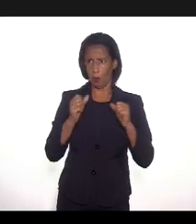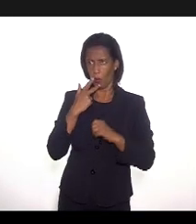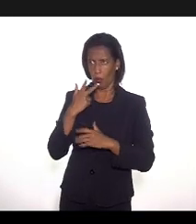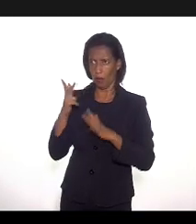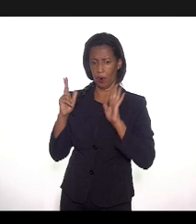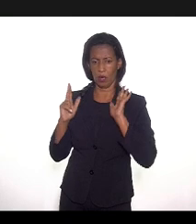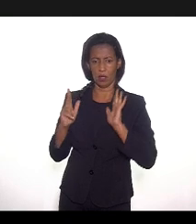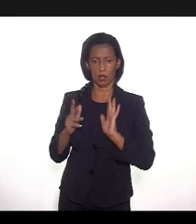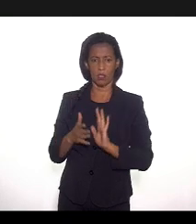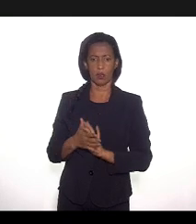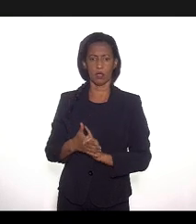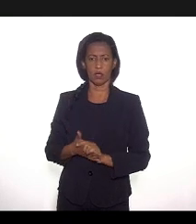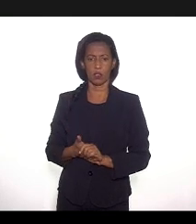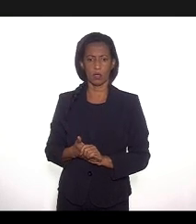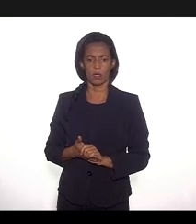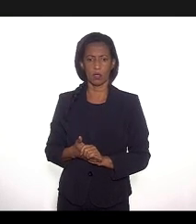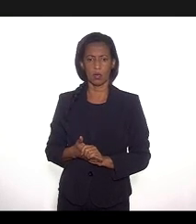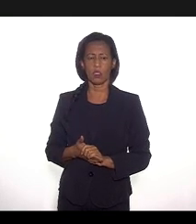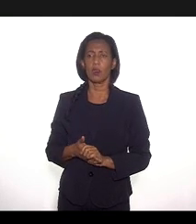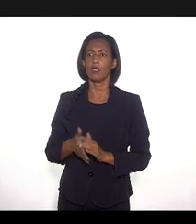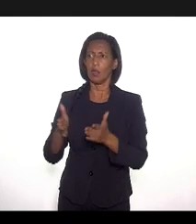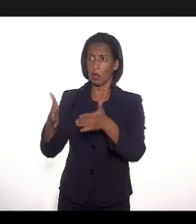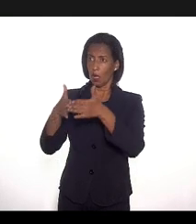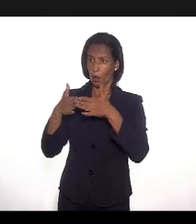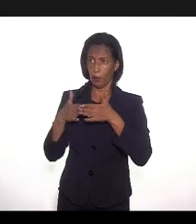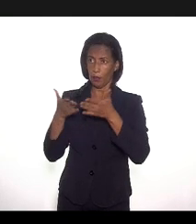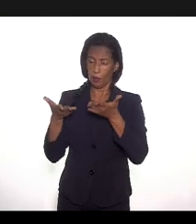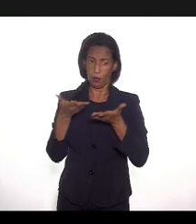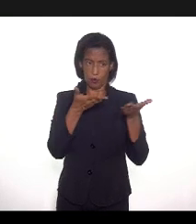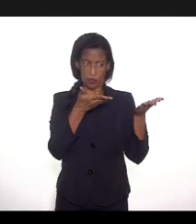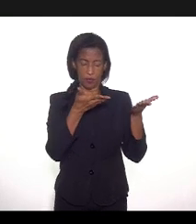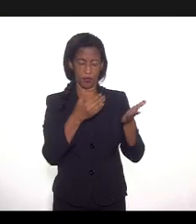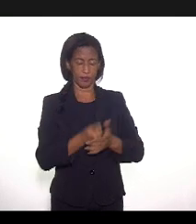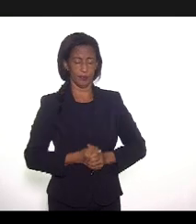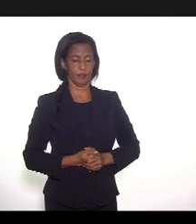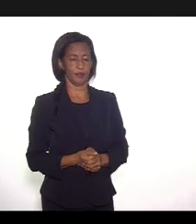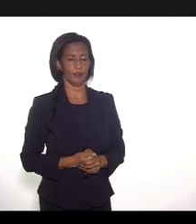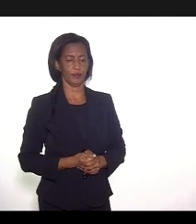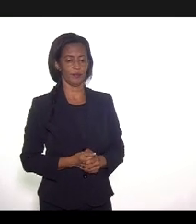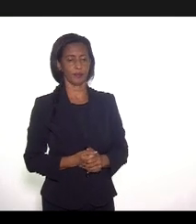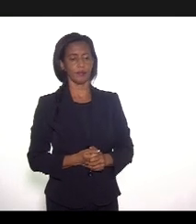Márcio? Por favor, Luiz. Olha só.